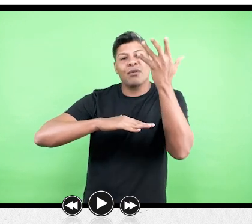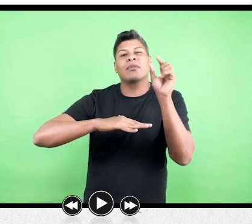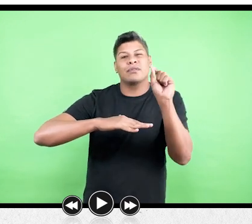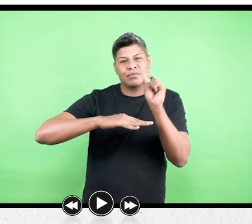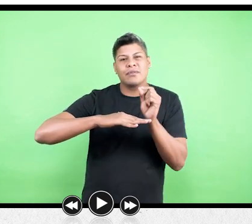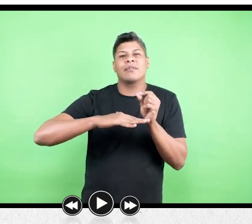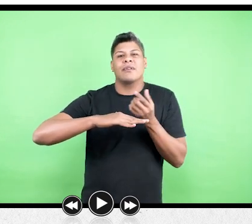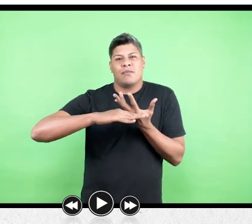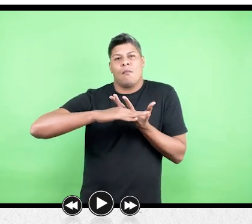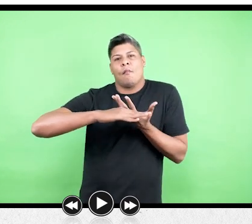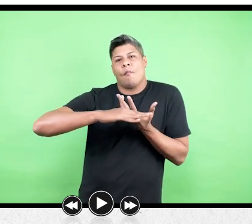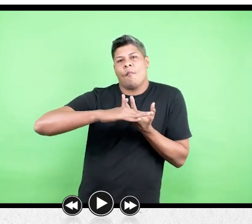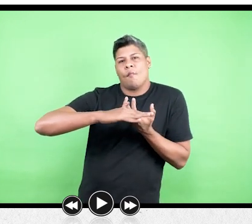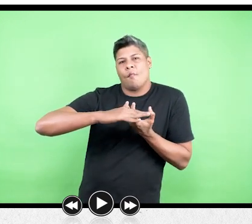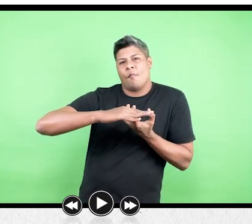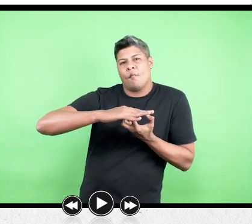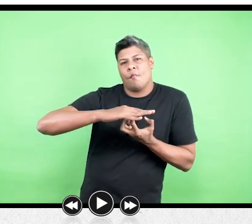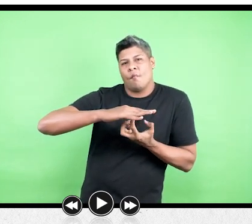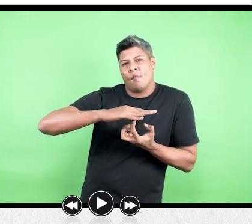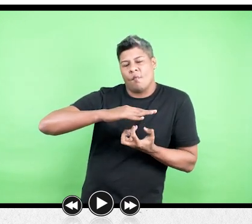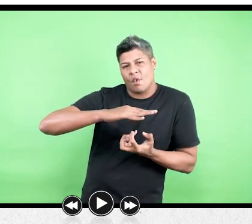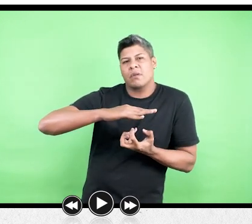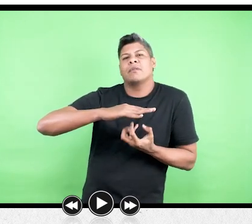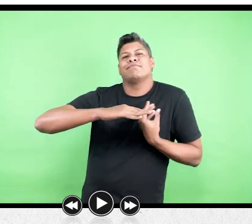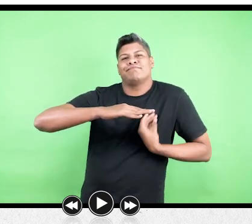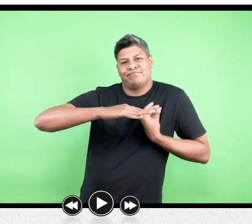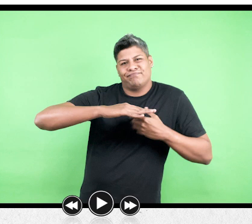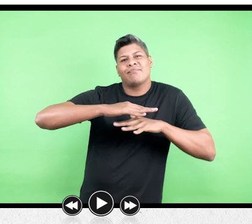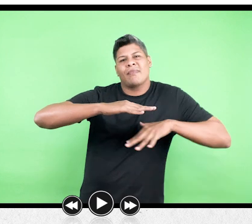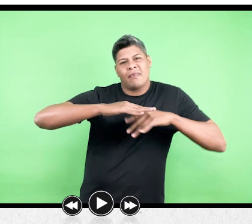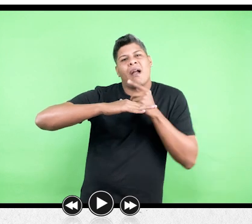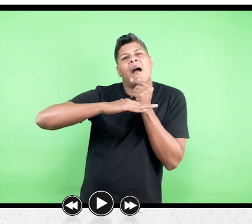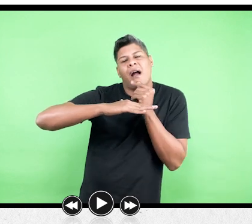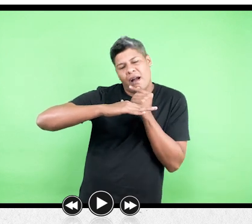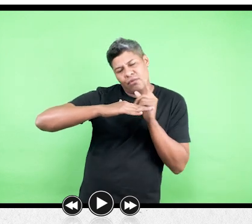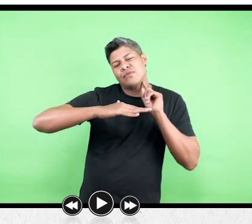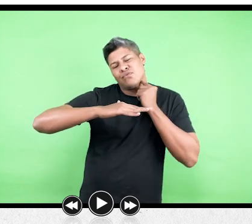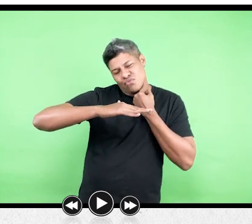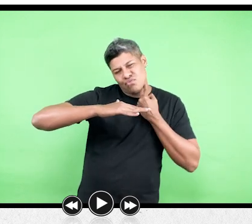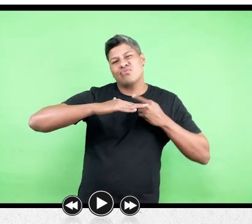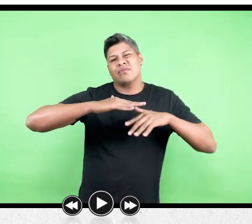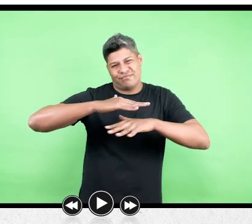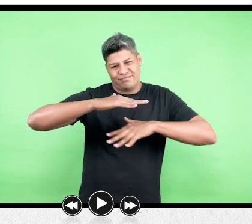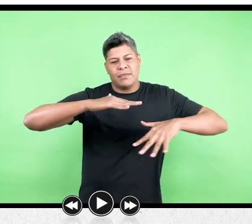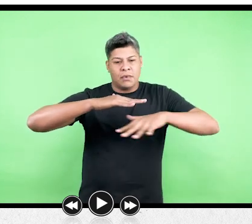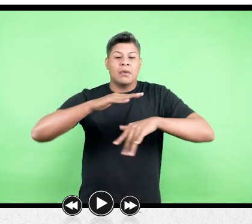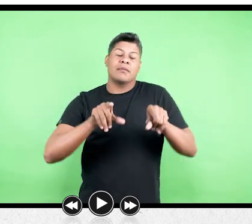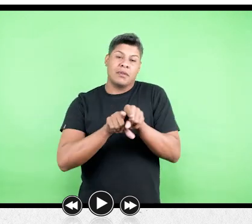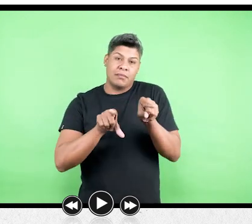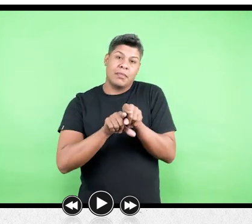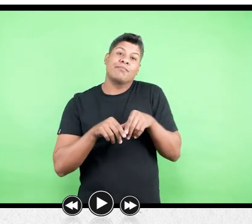tenham um caminho preferencial para atingir o lençol freático e, consequentemente, poluir as águas subterrâneas. Então,